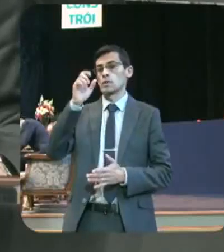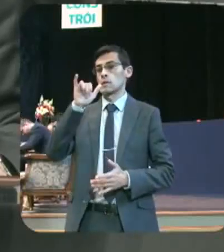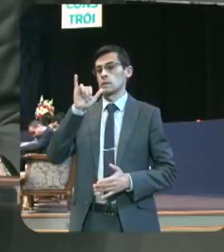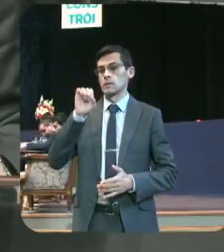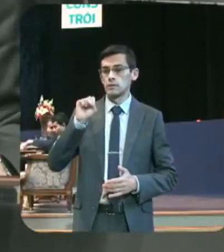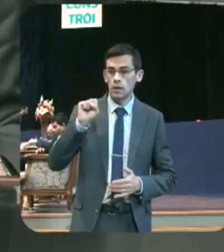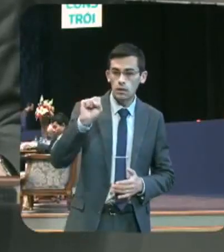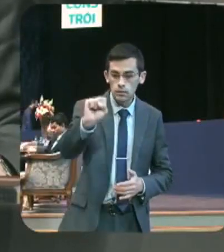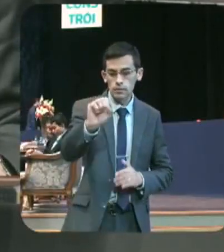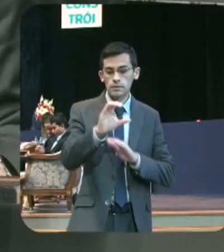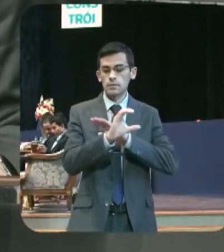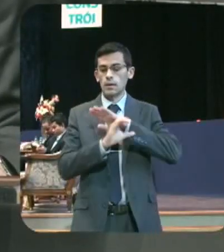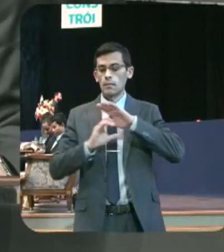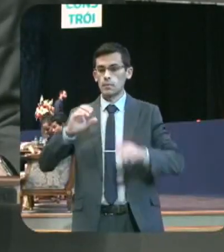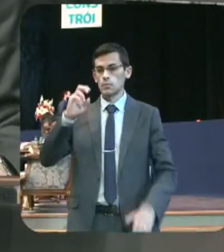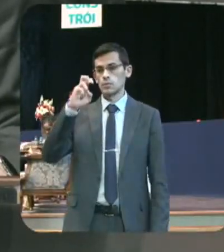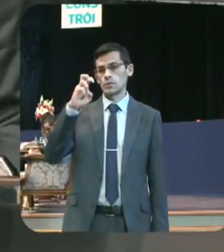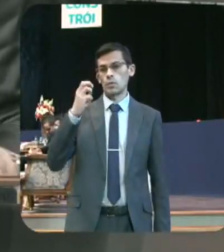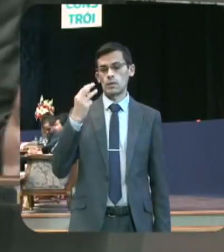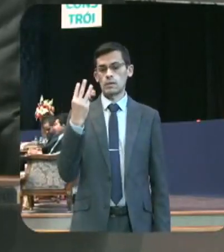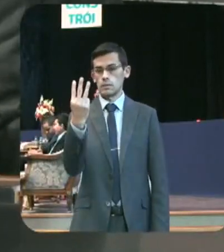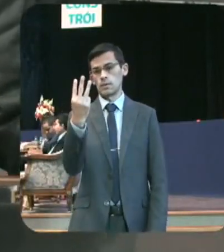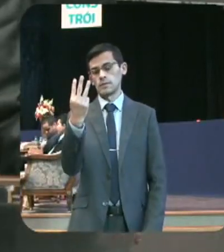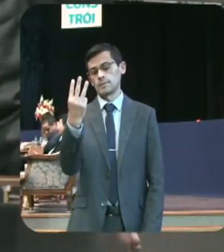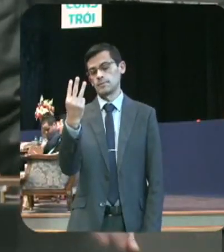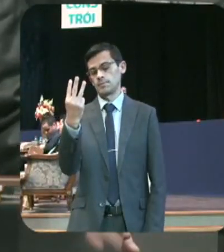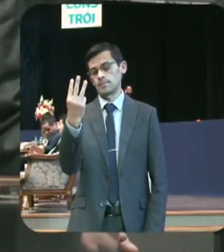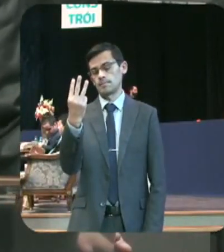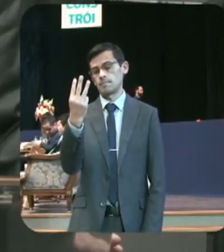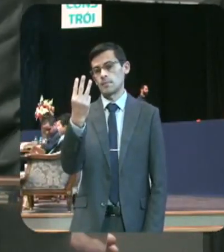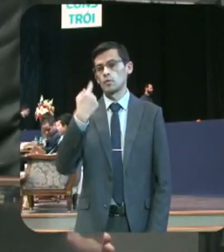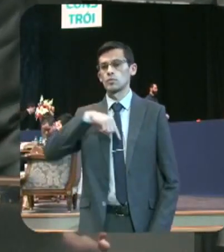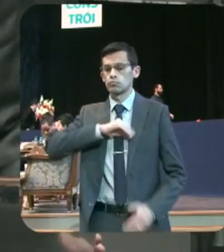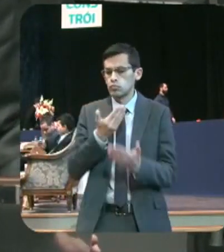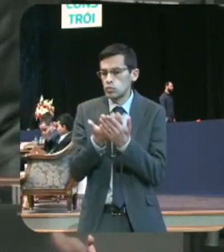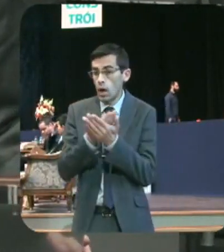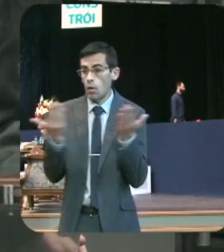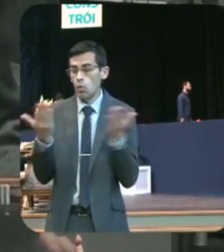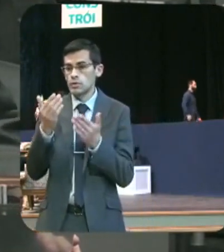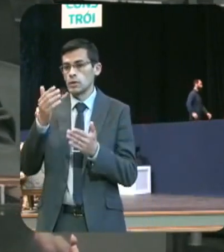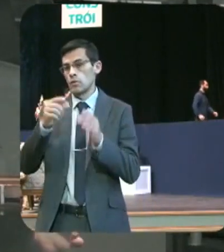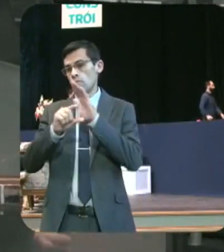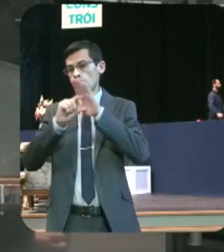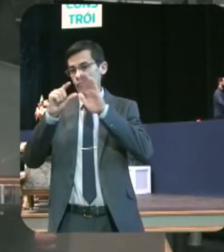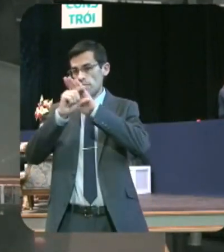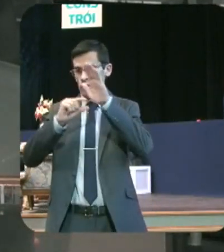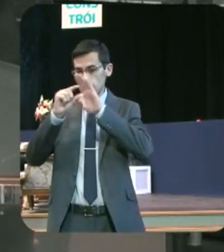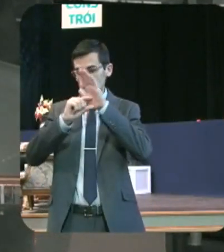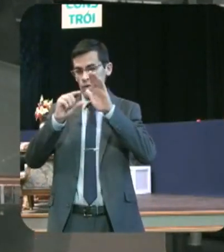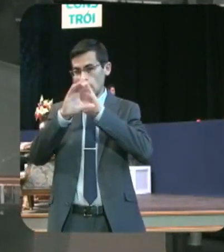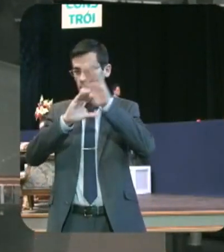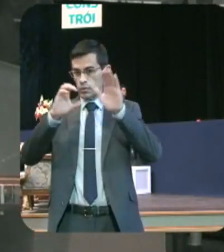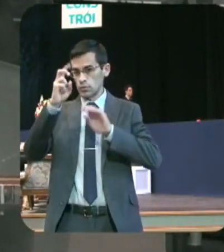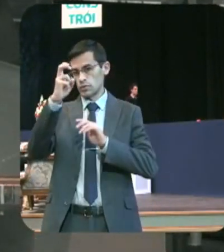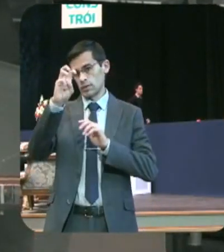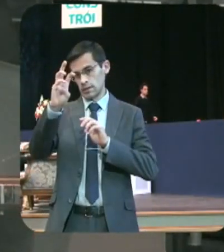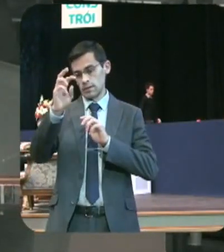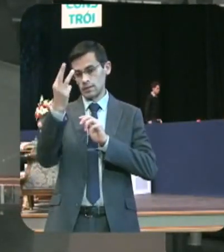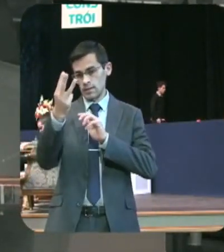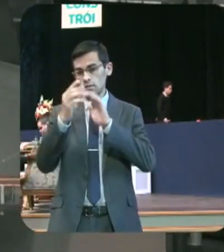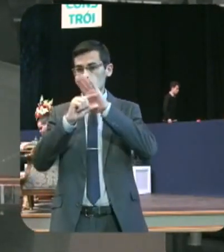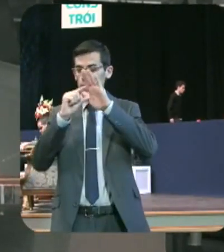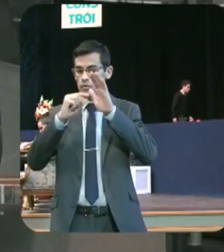O livro do profeta Isaías, capítulo 53, versículos de 4 a